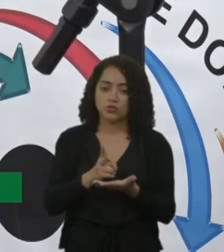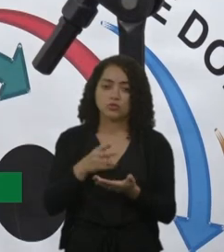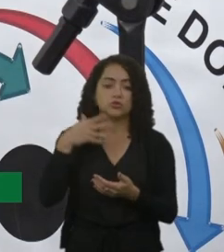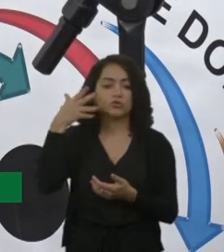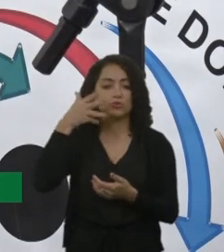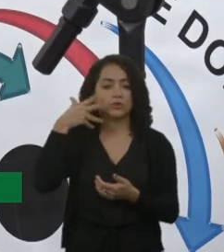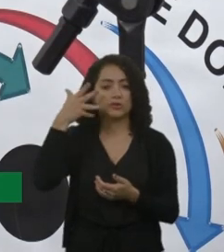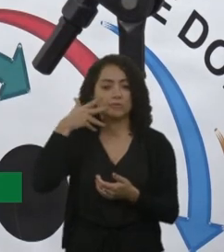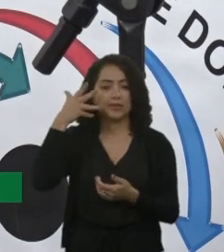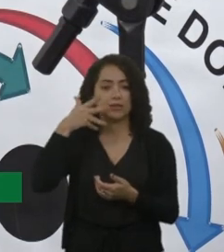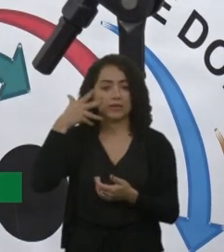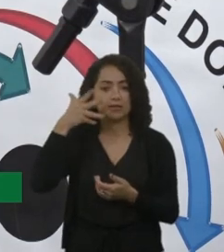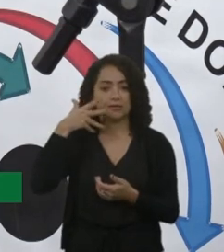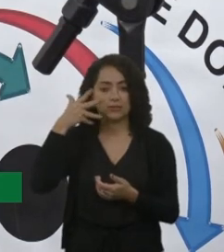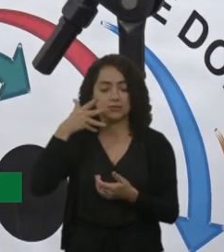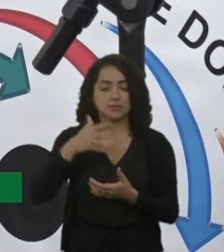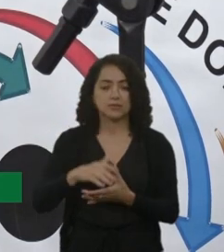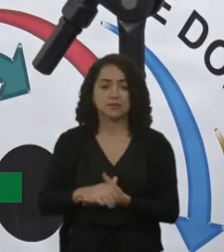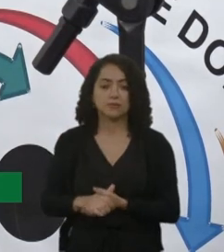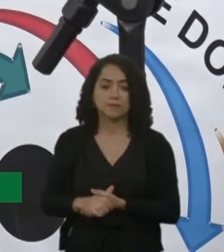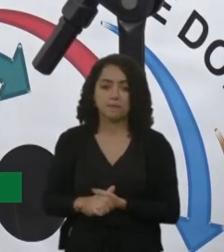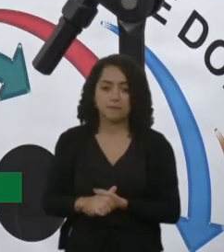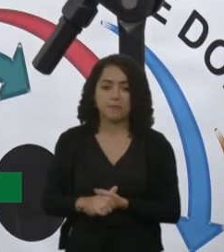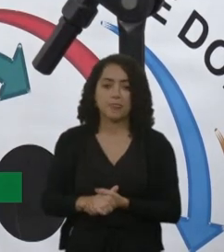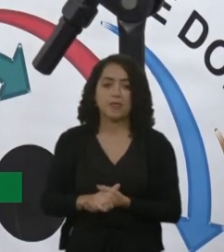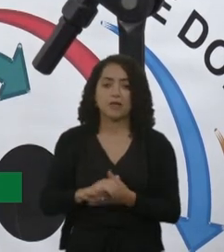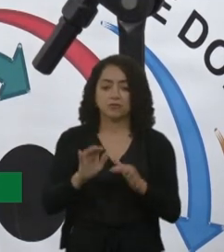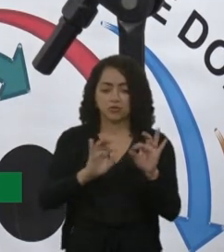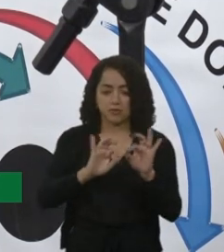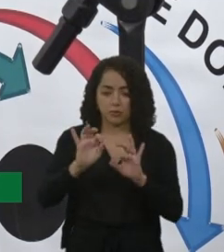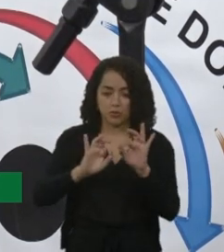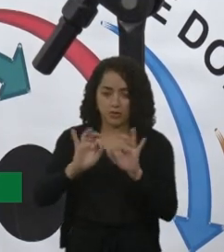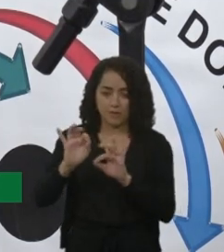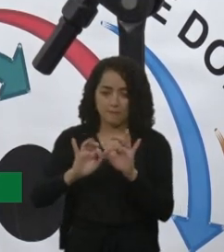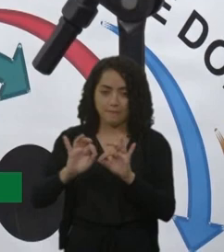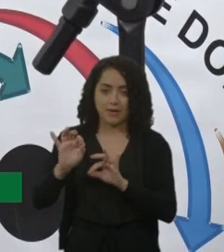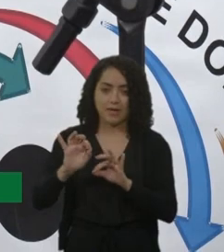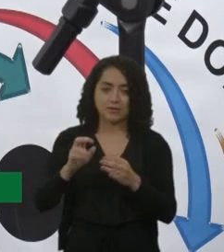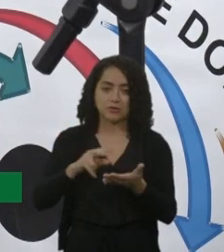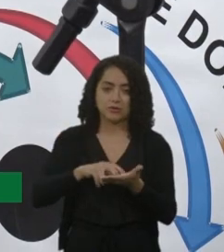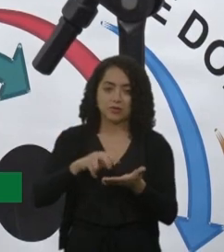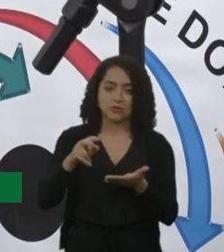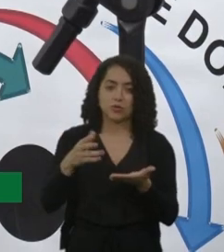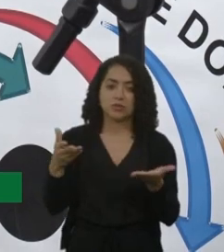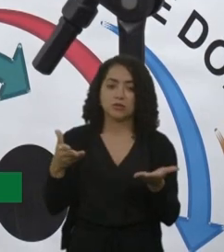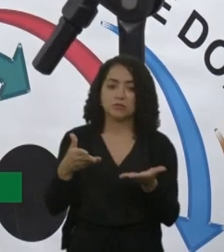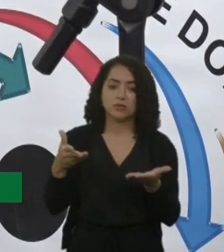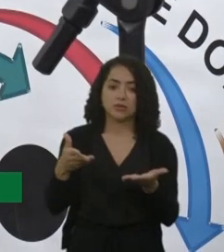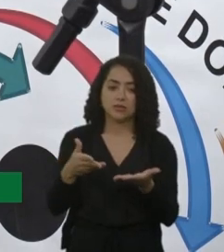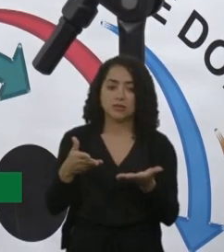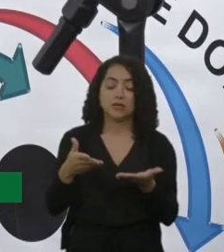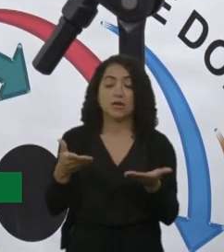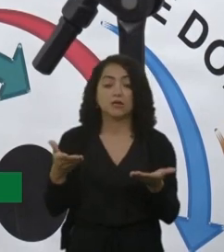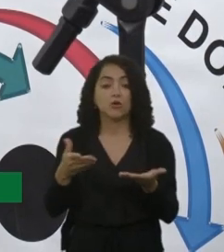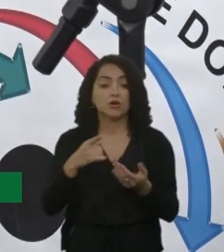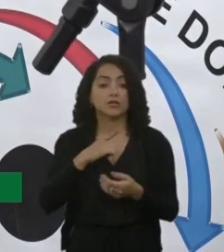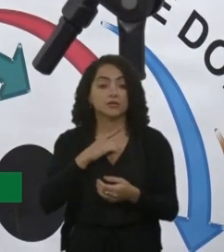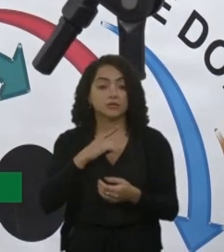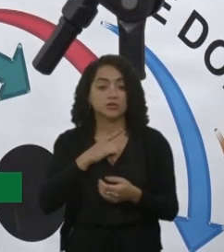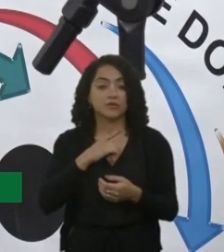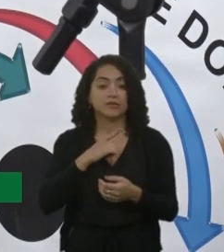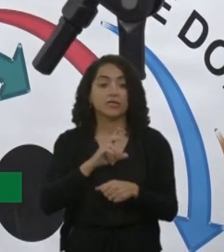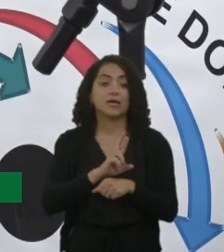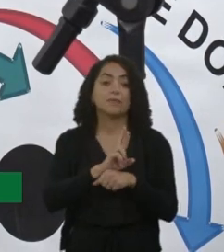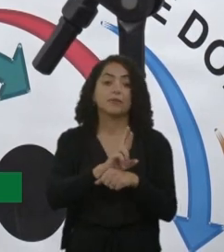palestras programadas para a parte da manhã. Neste momento teremos a apresentação